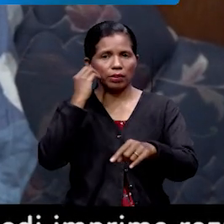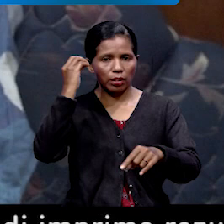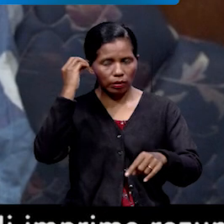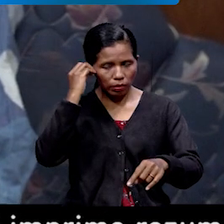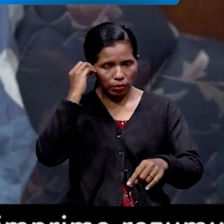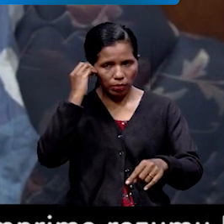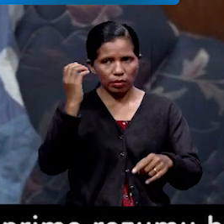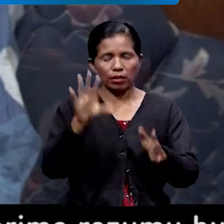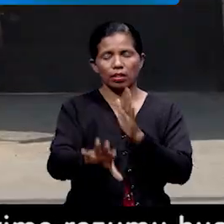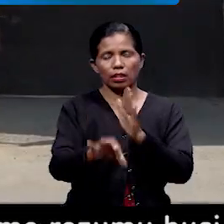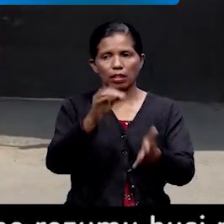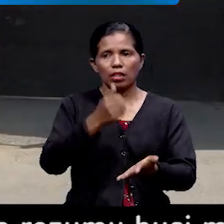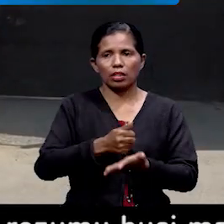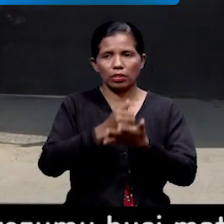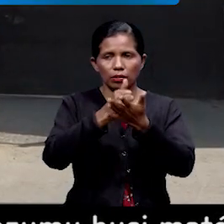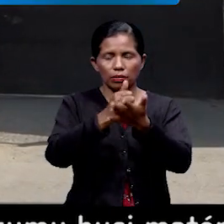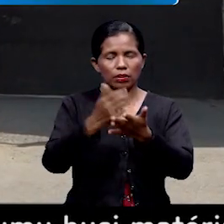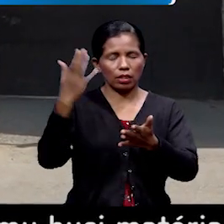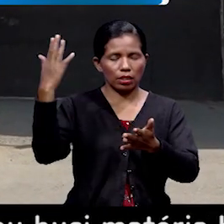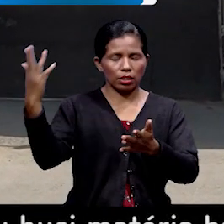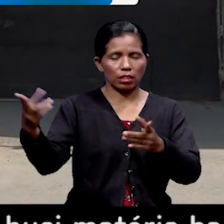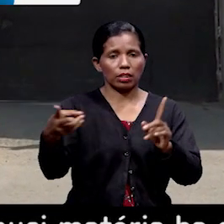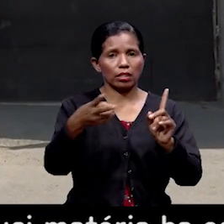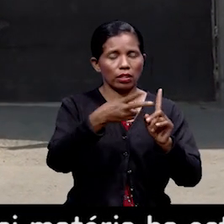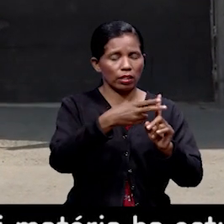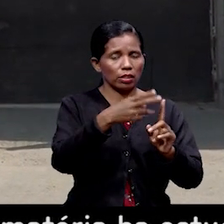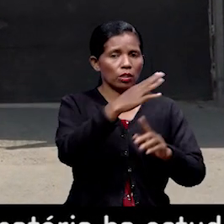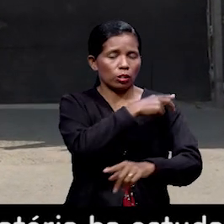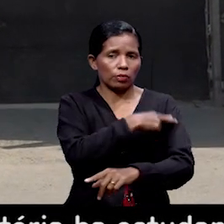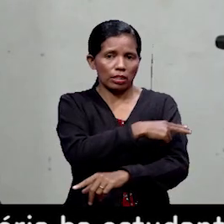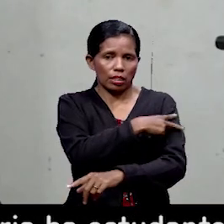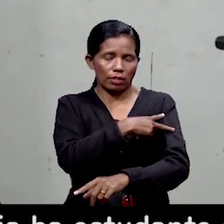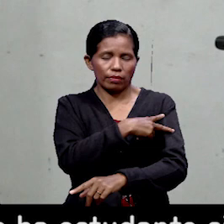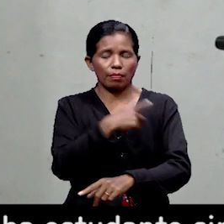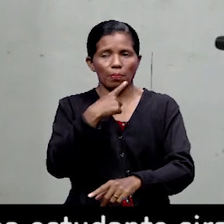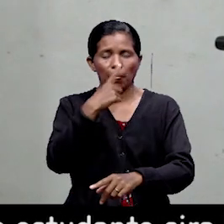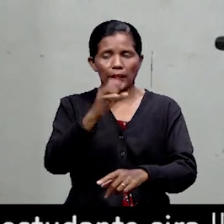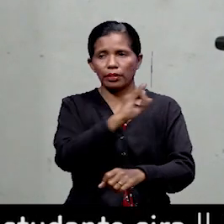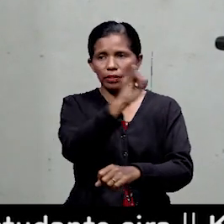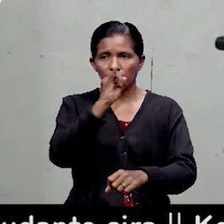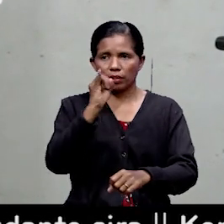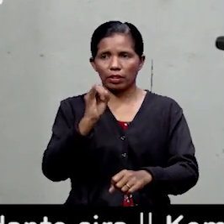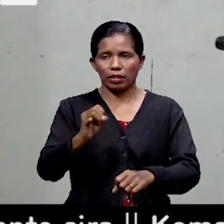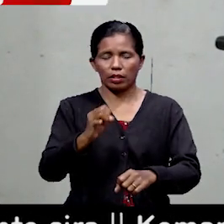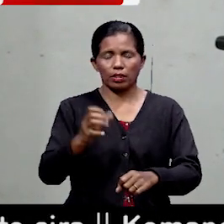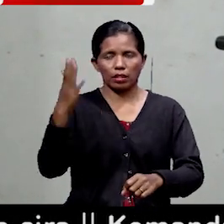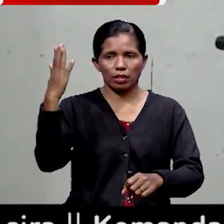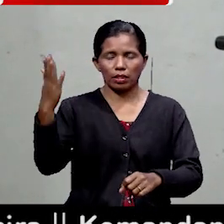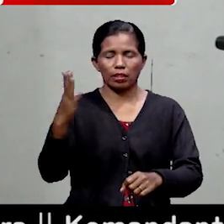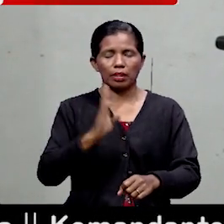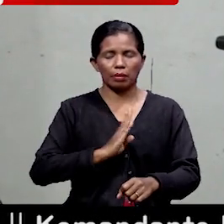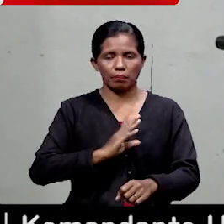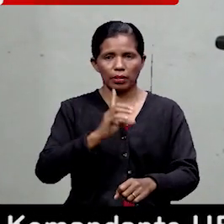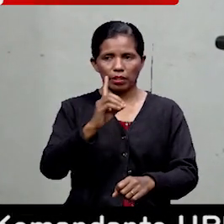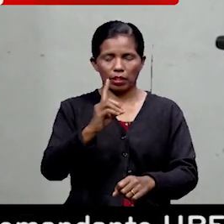a foi em tratamento e a sala isolamento Vera Cruz. E a entrevista ho jornalista ZMN e a nia residência bidawa kadiru